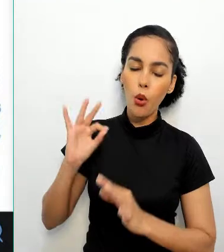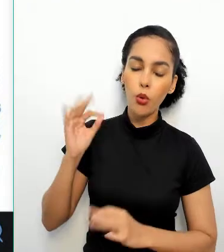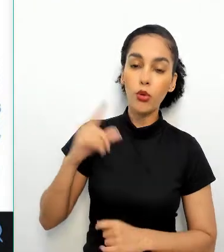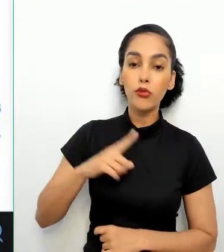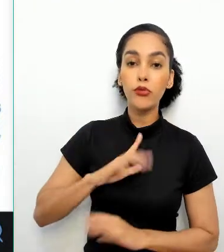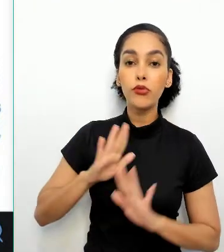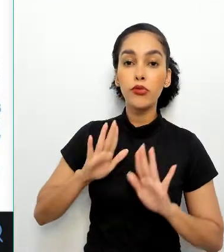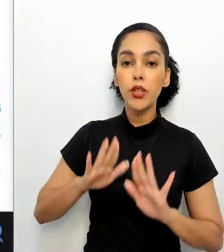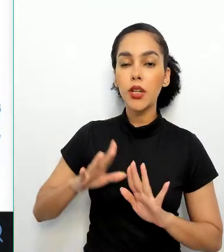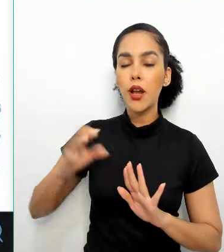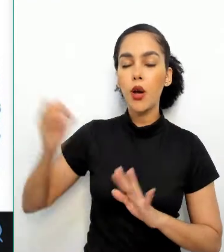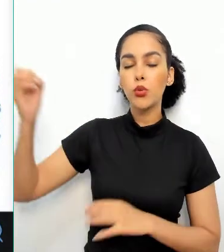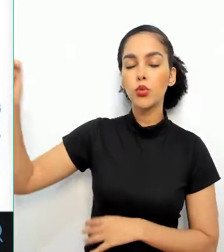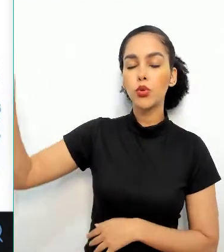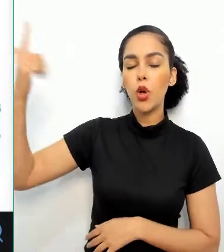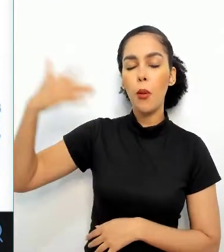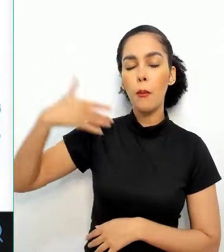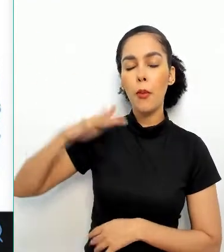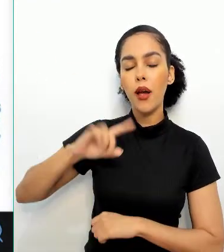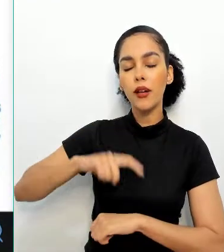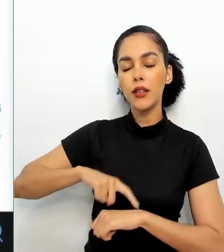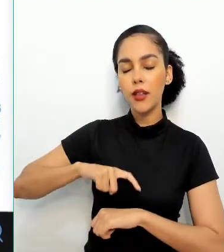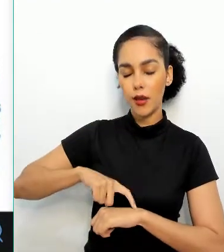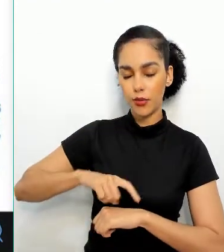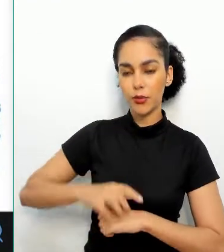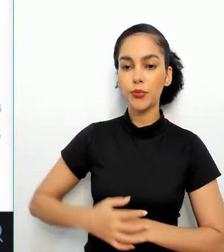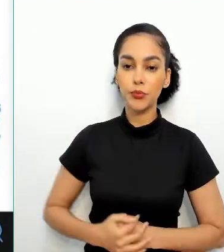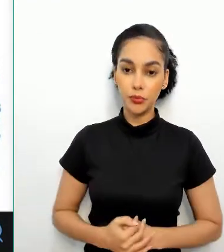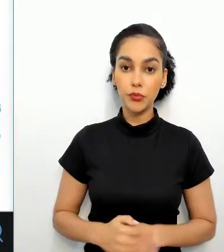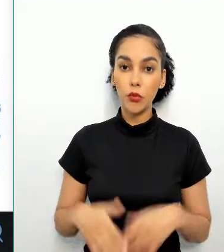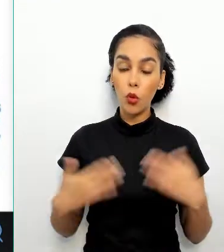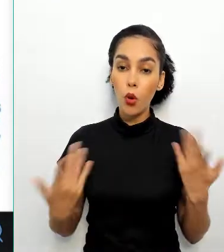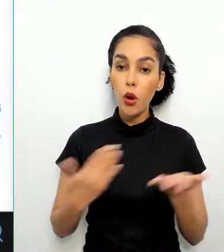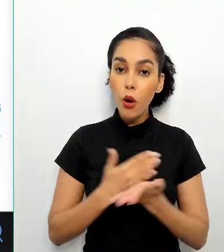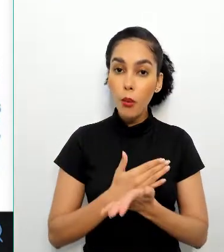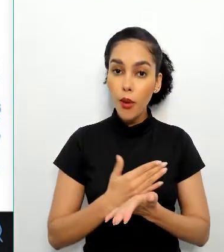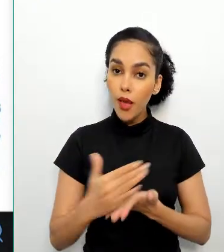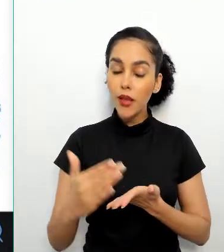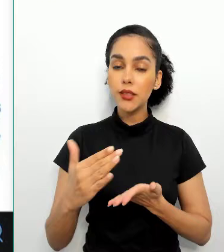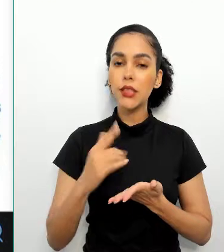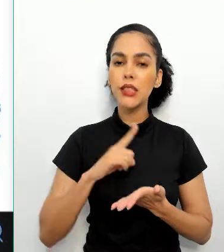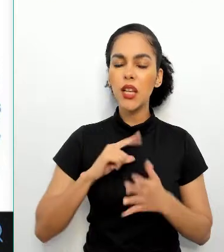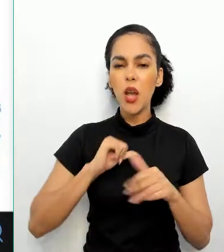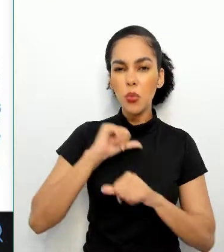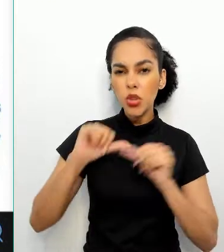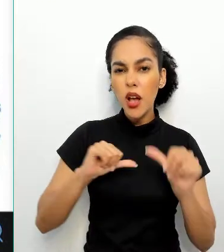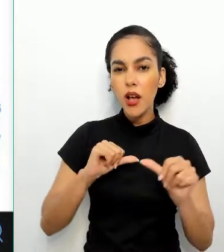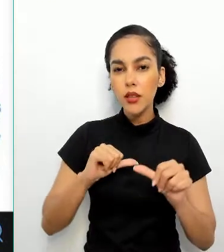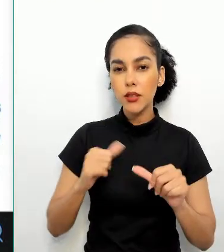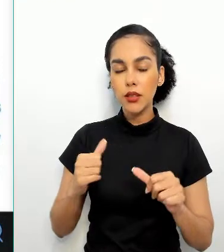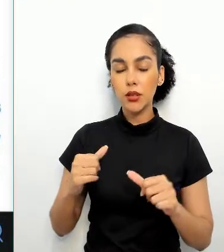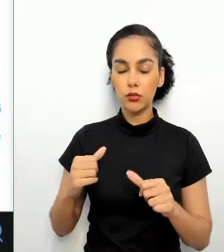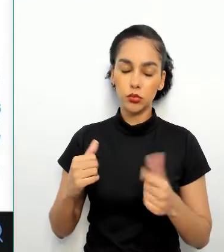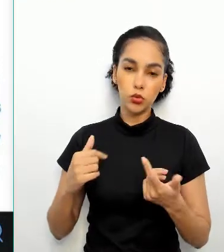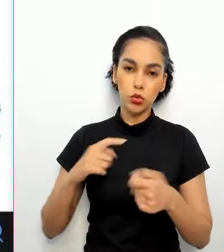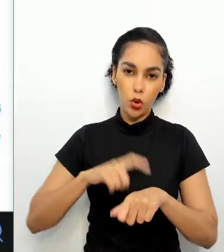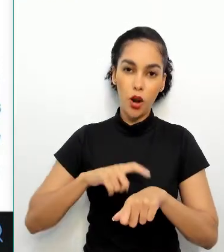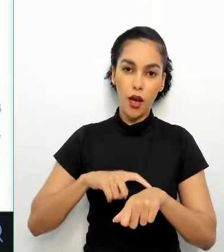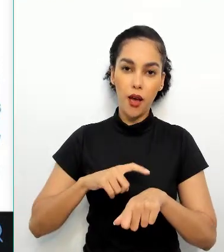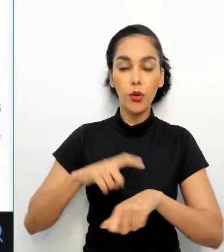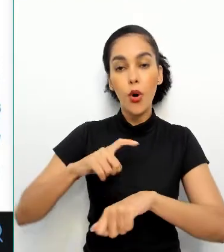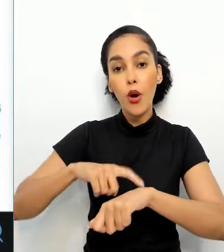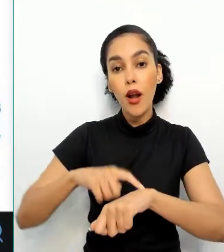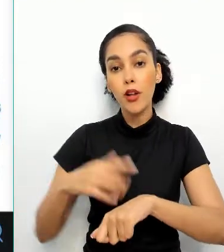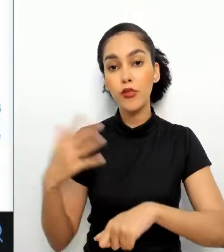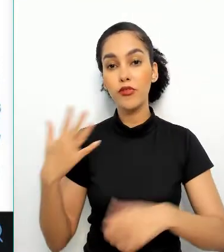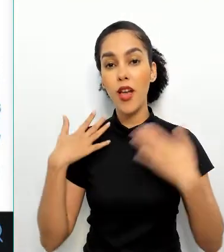né? A intensidade de luz fica por um período muito grande. Geralmente, no início do solstício de verão, a gente tem aquela mudança de horário de verão. Tudo